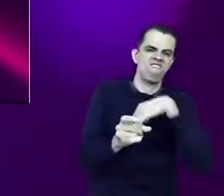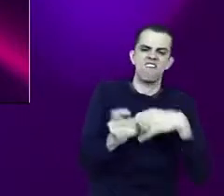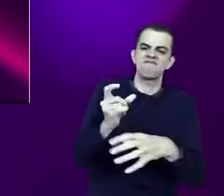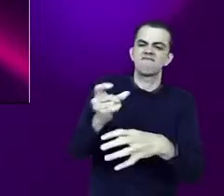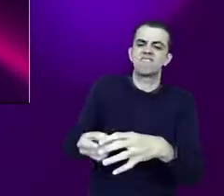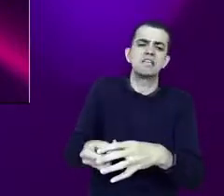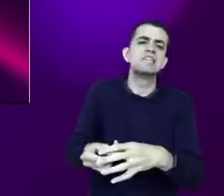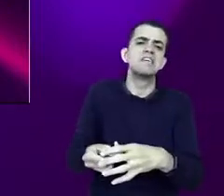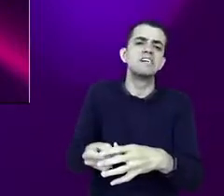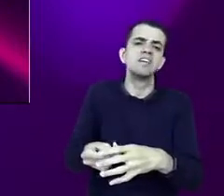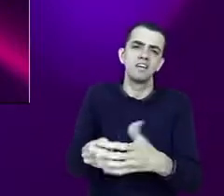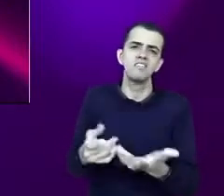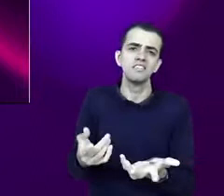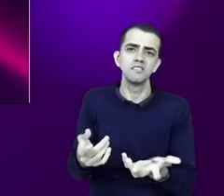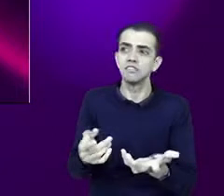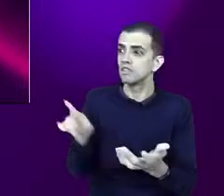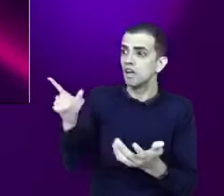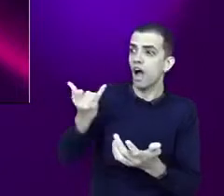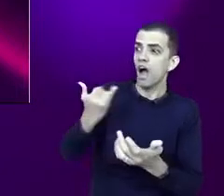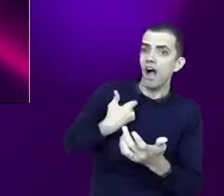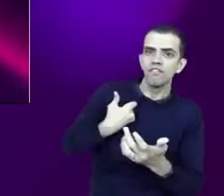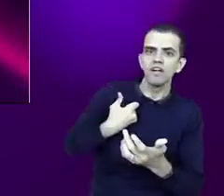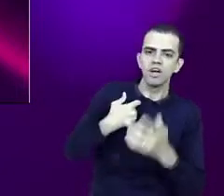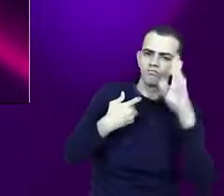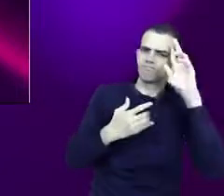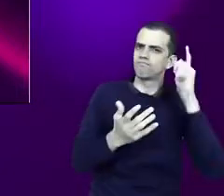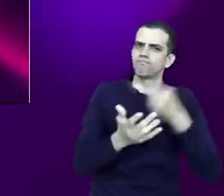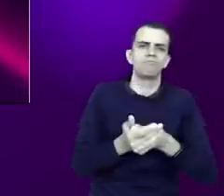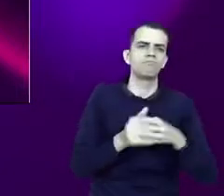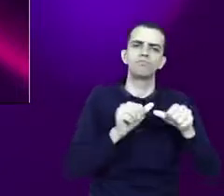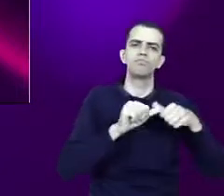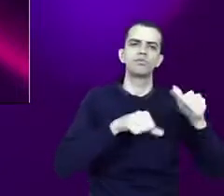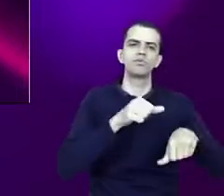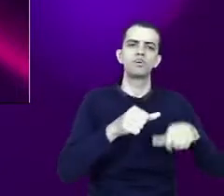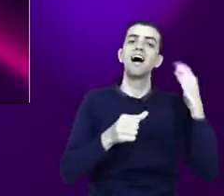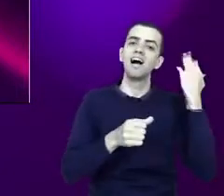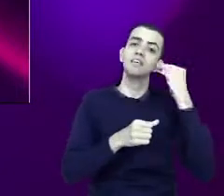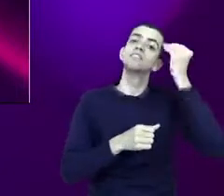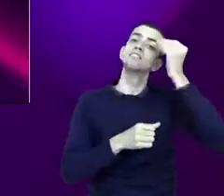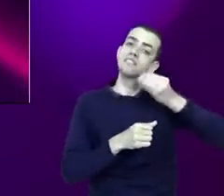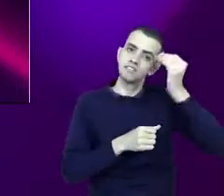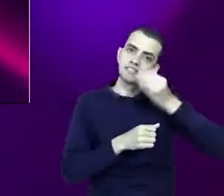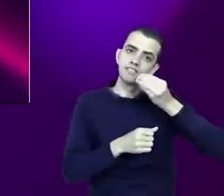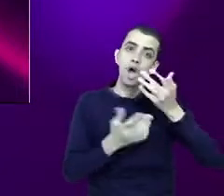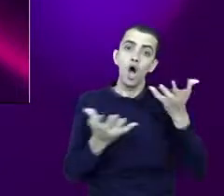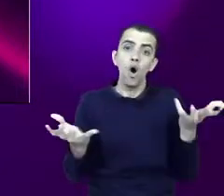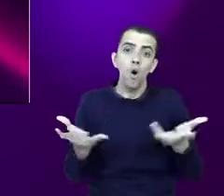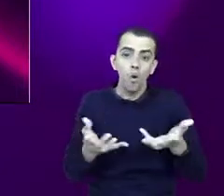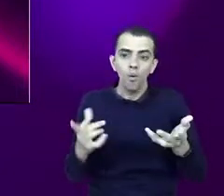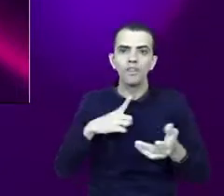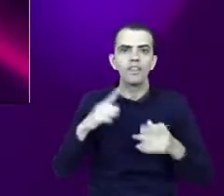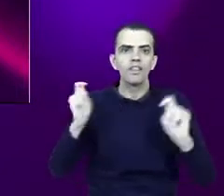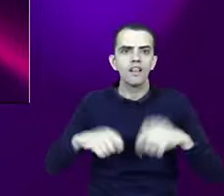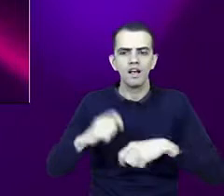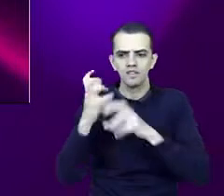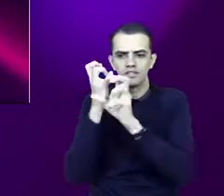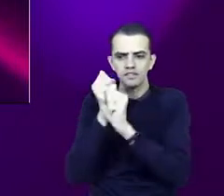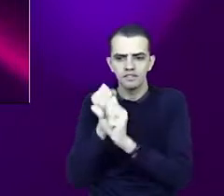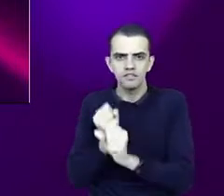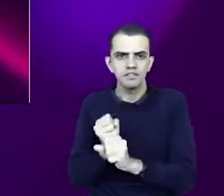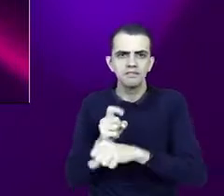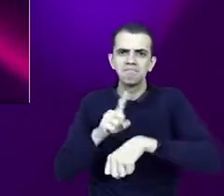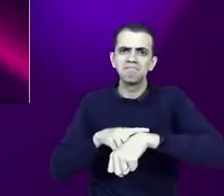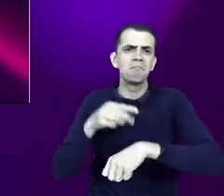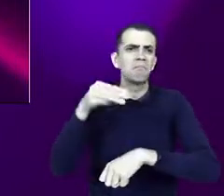da experiência do cirurgião, com uma série de variáveis. Isso agora não, eu quantifico ali, em poucos minutos, porque eu tive